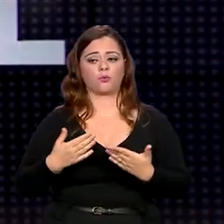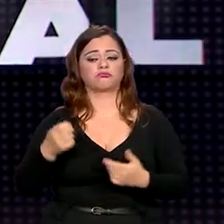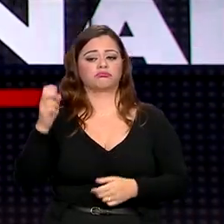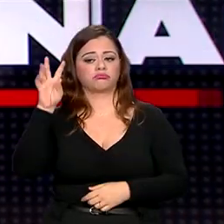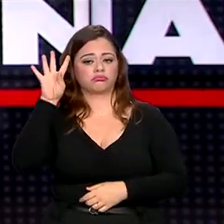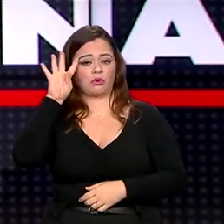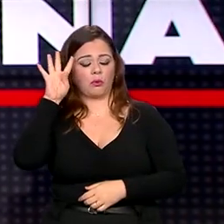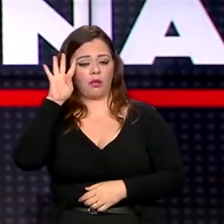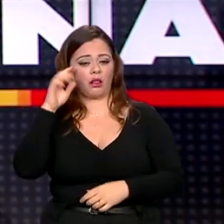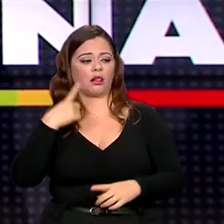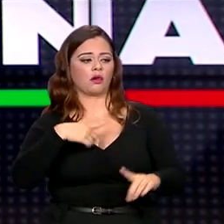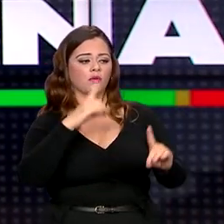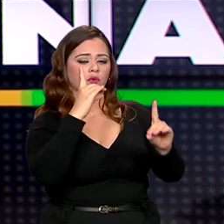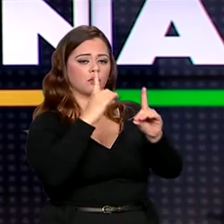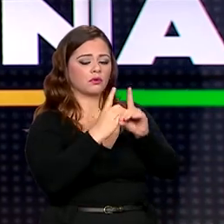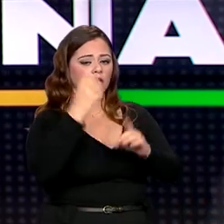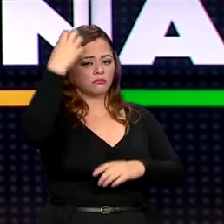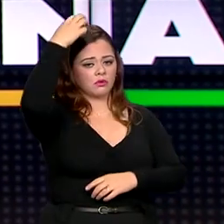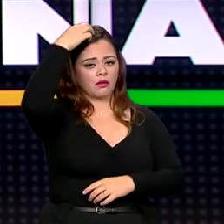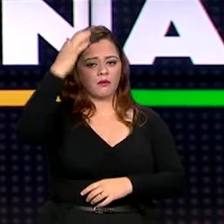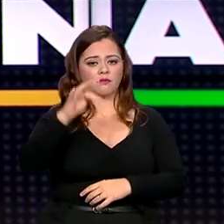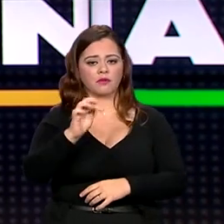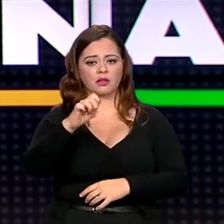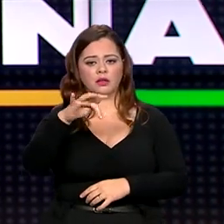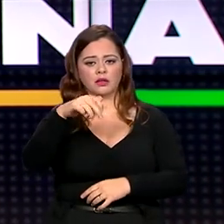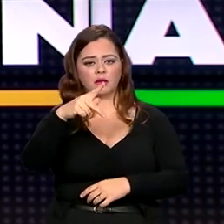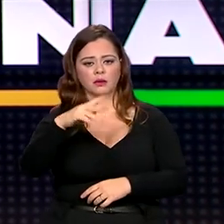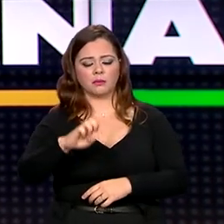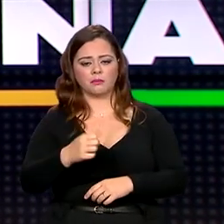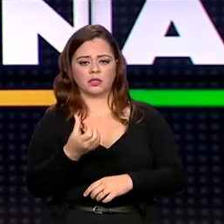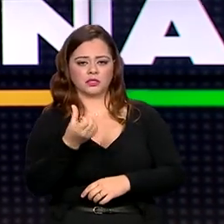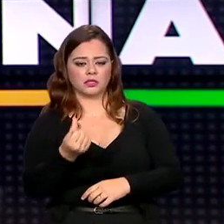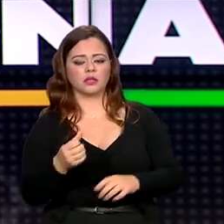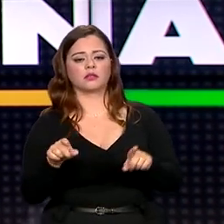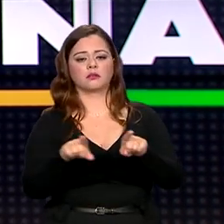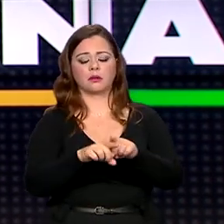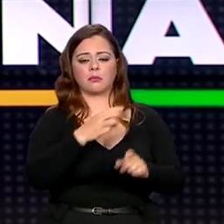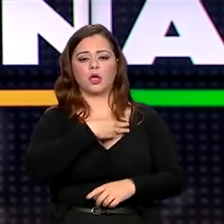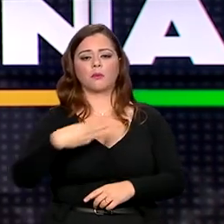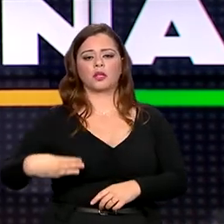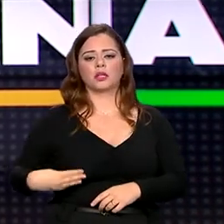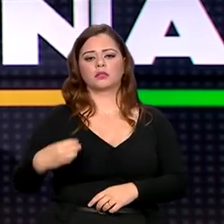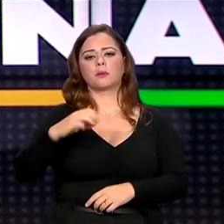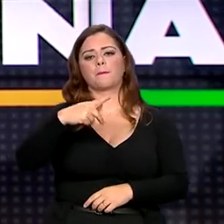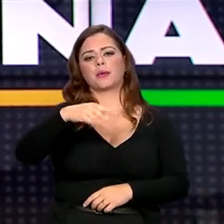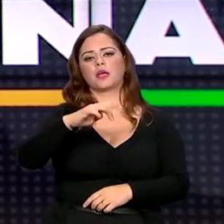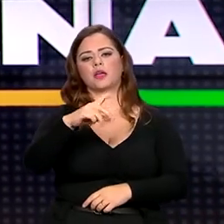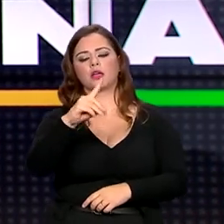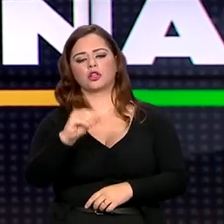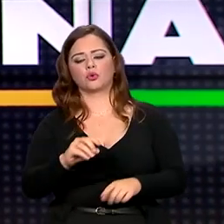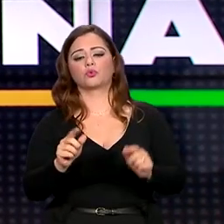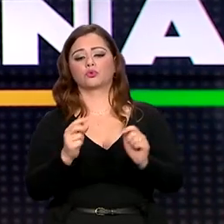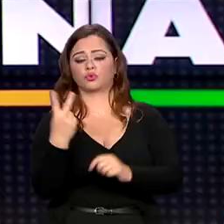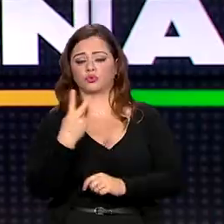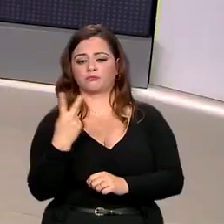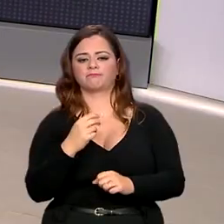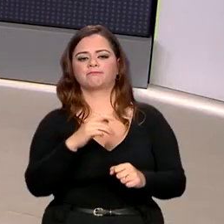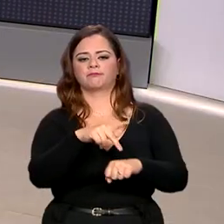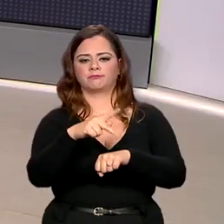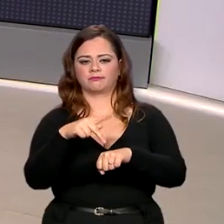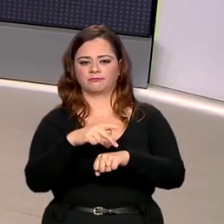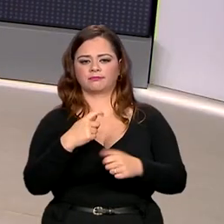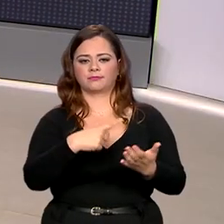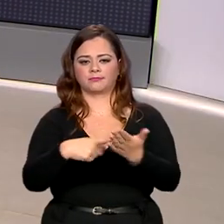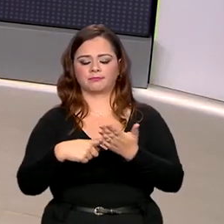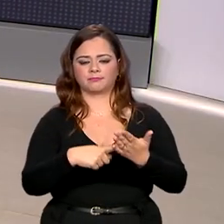vai se encontrar com o rei Felipe e com o primeiro-ministro Pedro Sánchez. Os dois países vão assinar acordos.